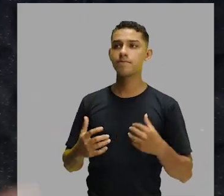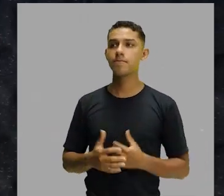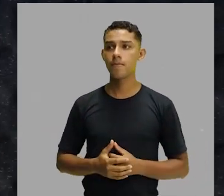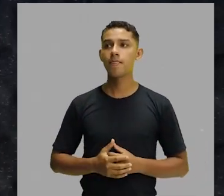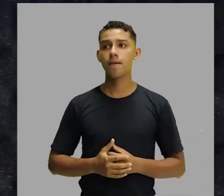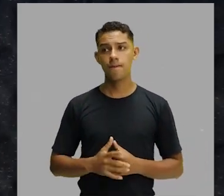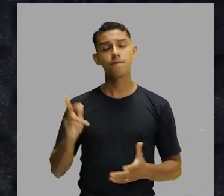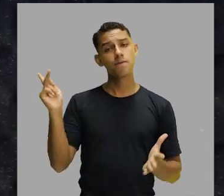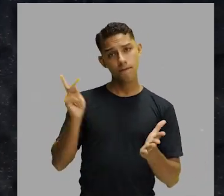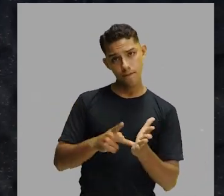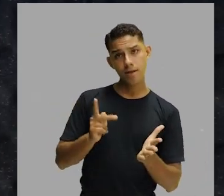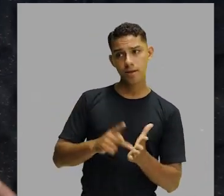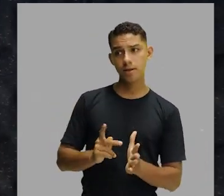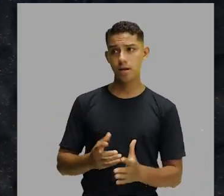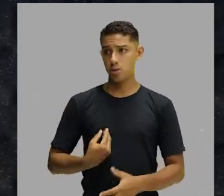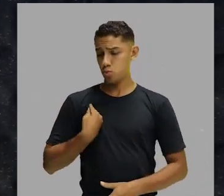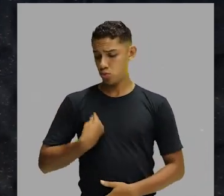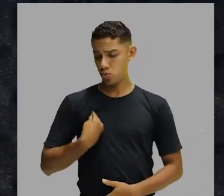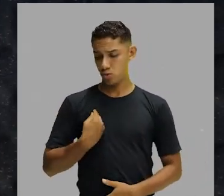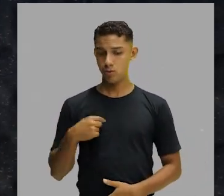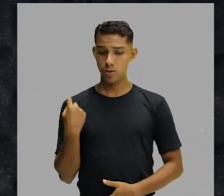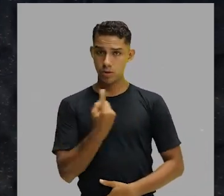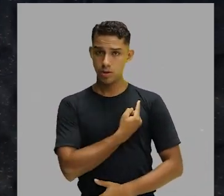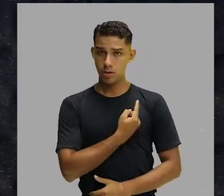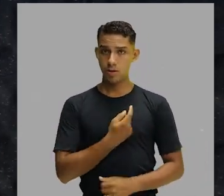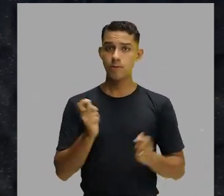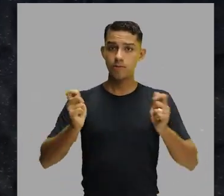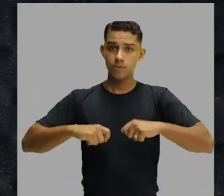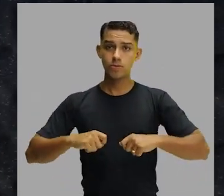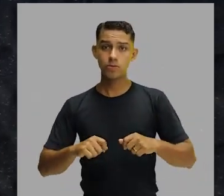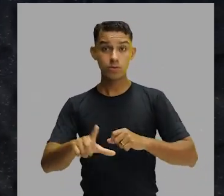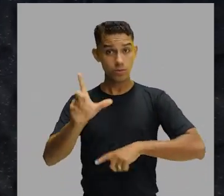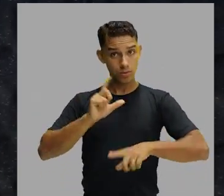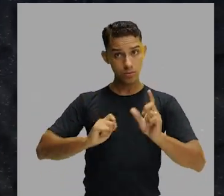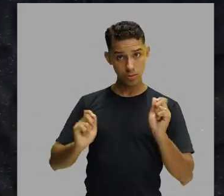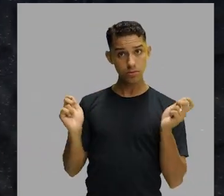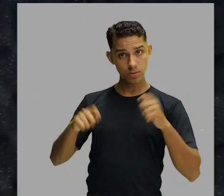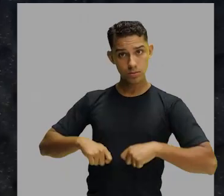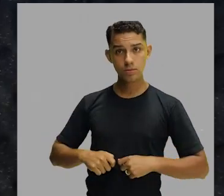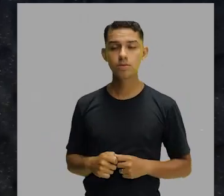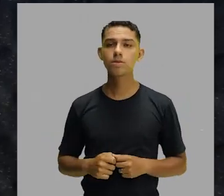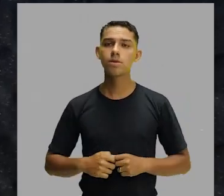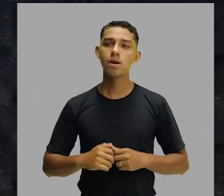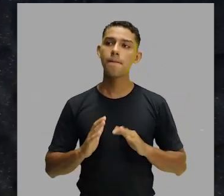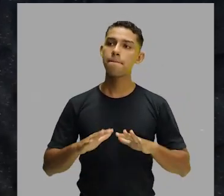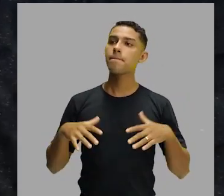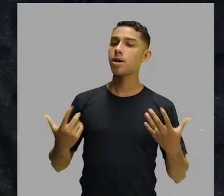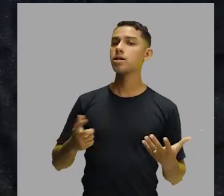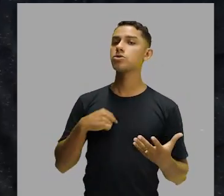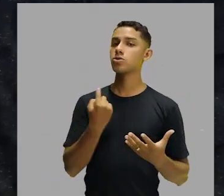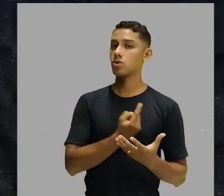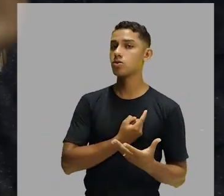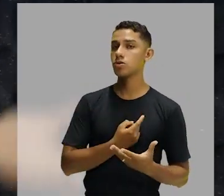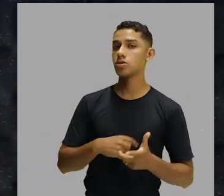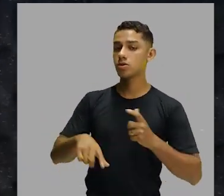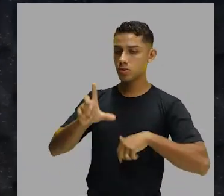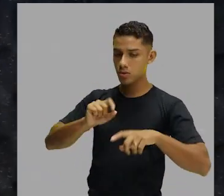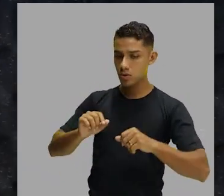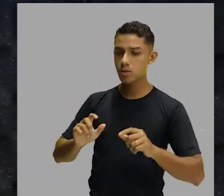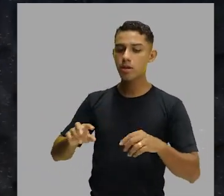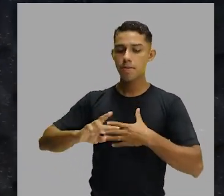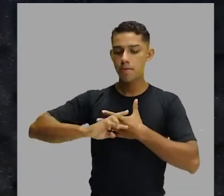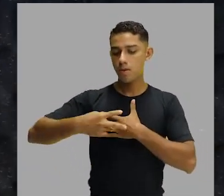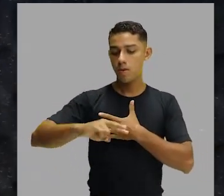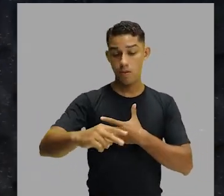Isso é verdade, né? A nossa vida, ela é repleta de escolhas. Só que as nossas escolhas também terão